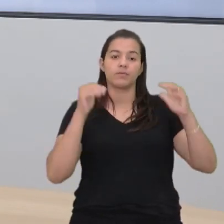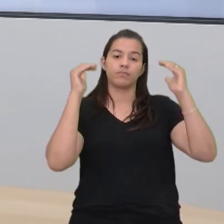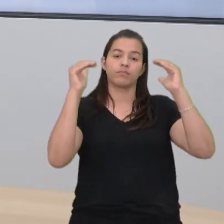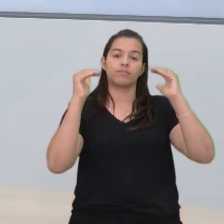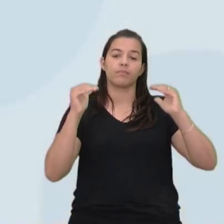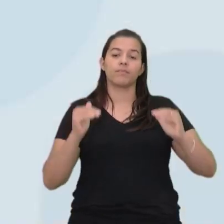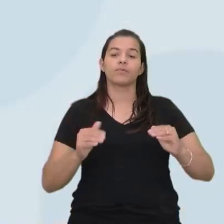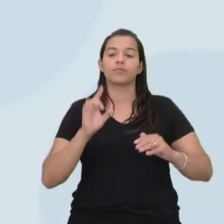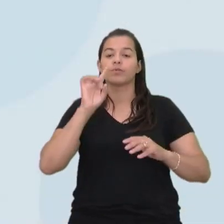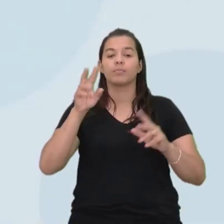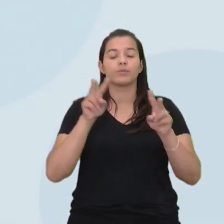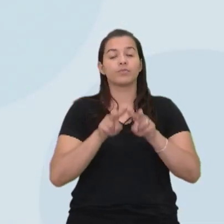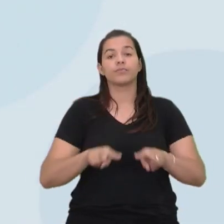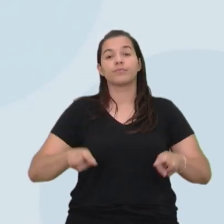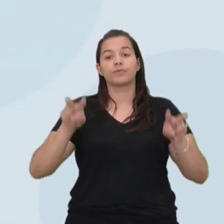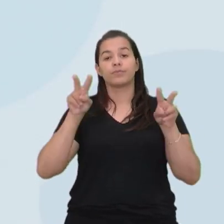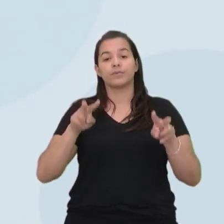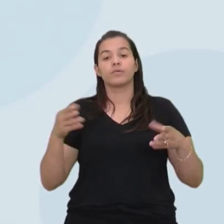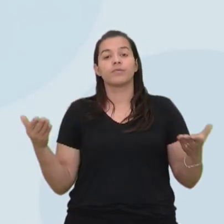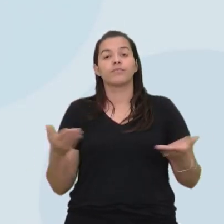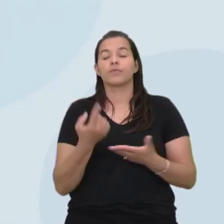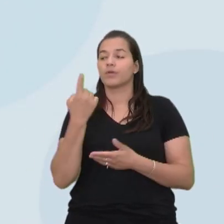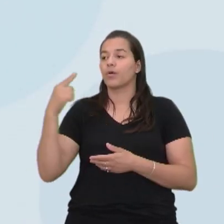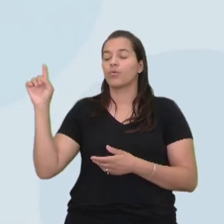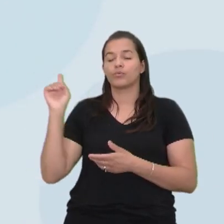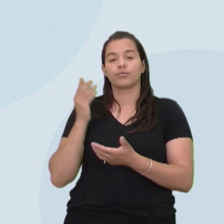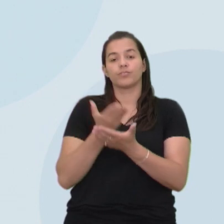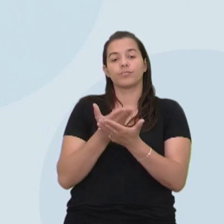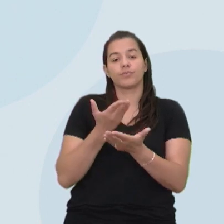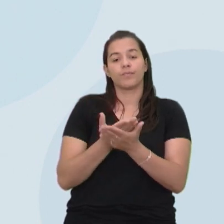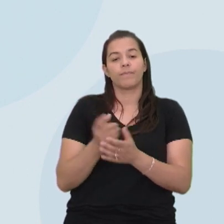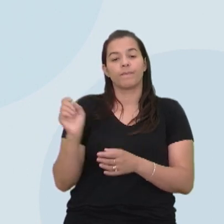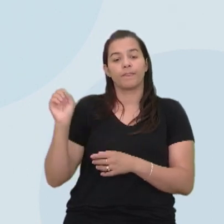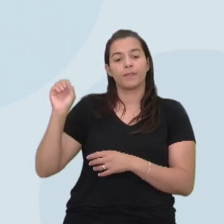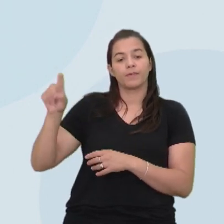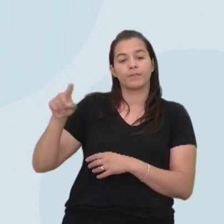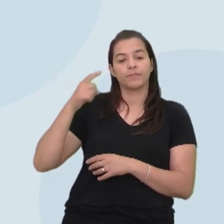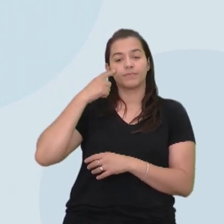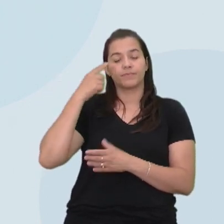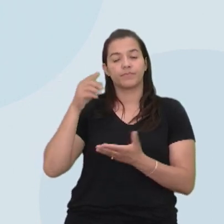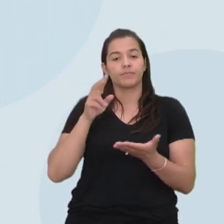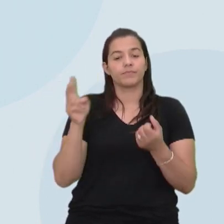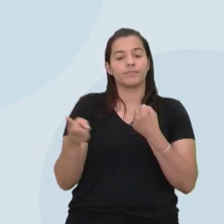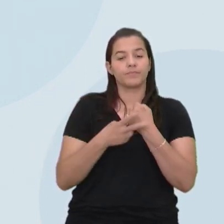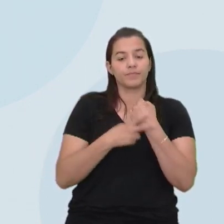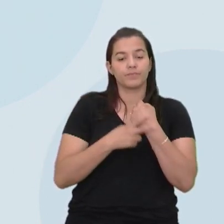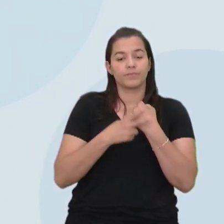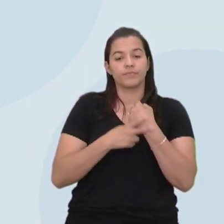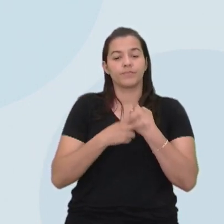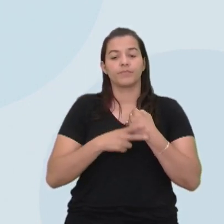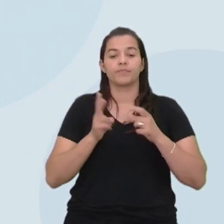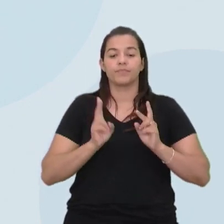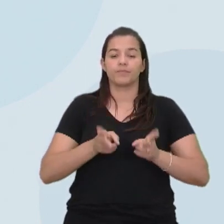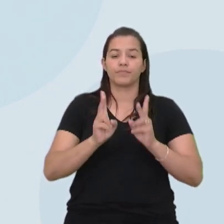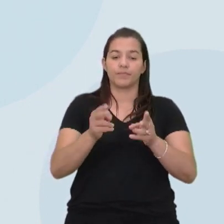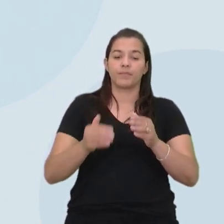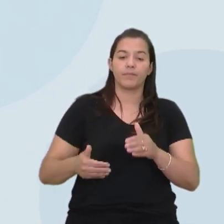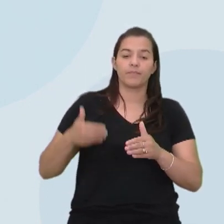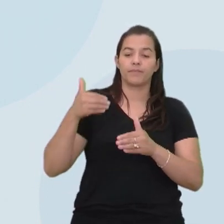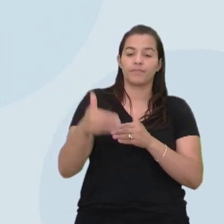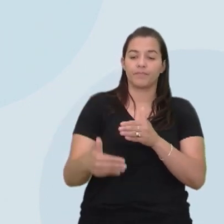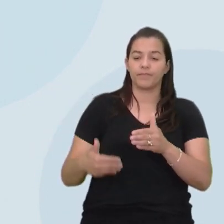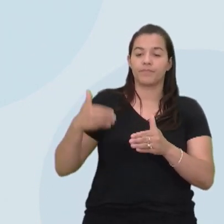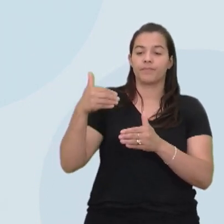poder visualizar, né? Essa foi a que eu fiz na última aula. Quando clicado no verdinho, sempre vai ficar eterno fazendo, é um